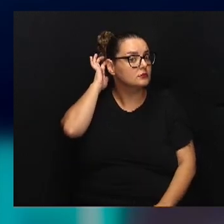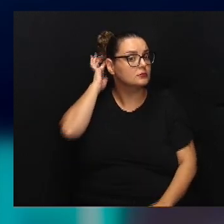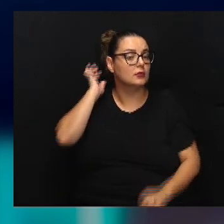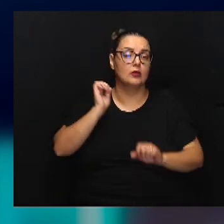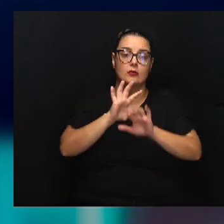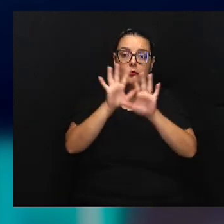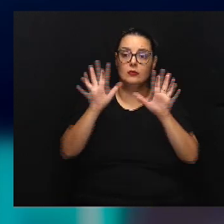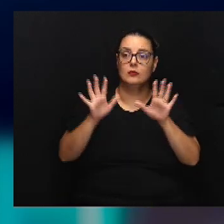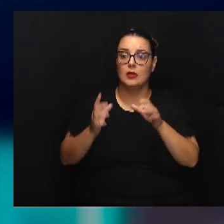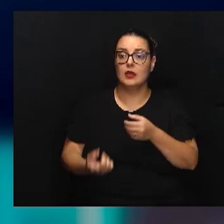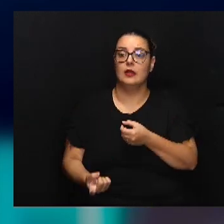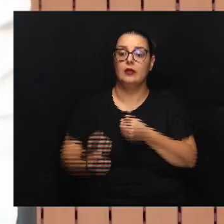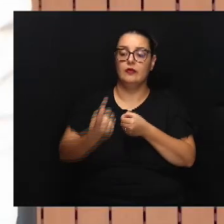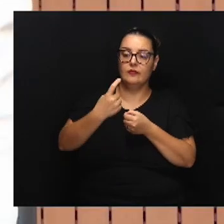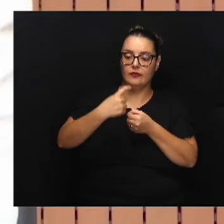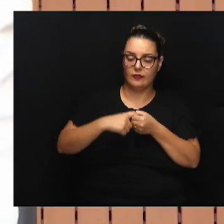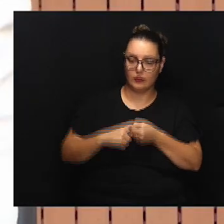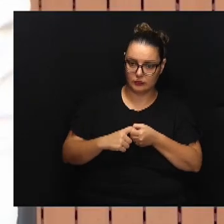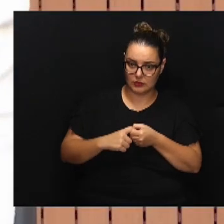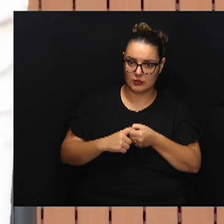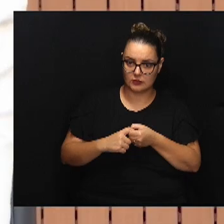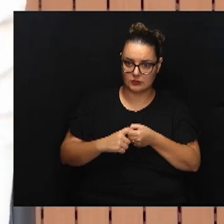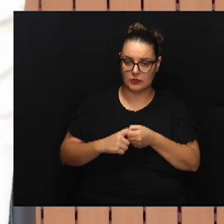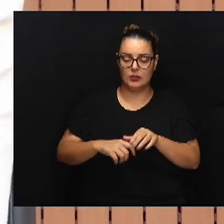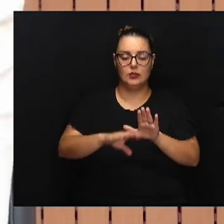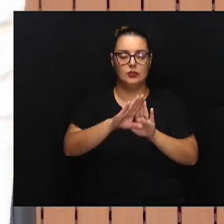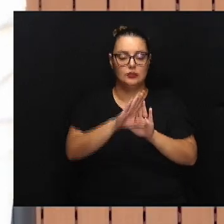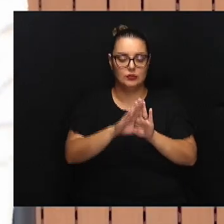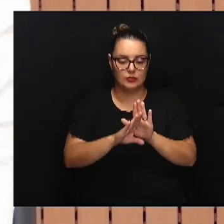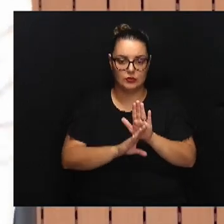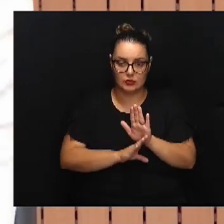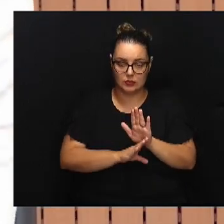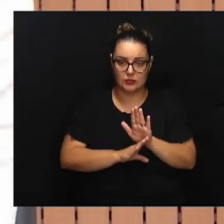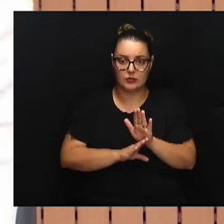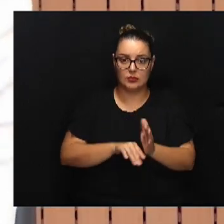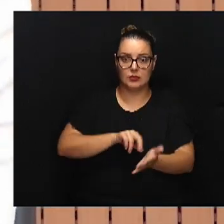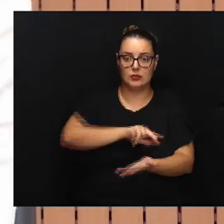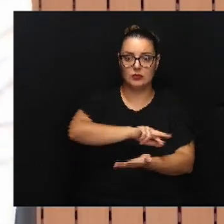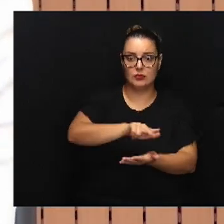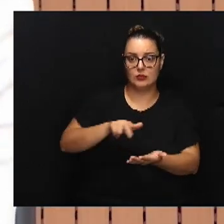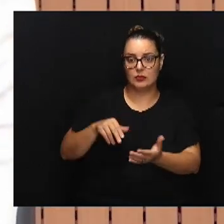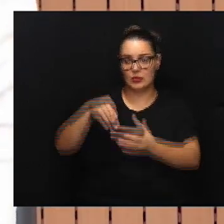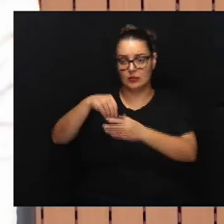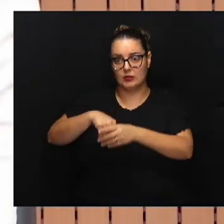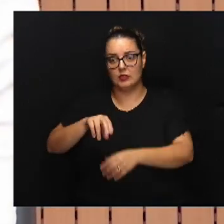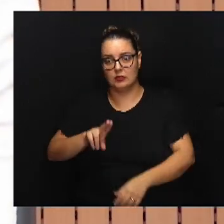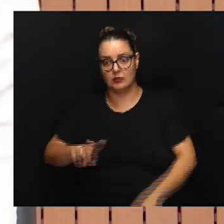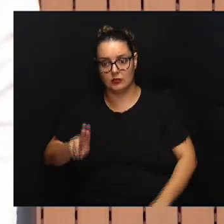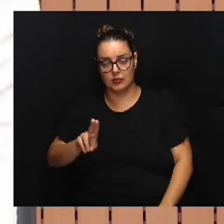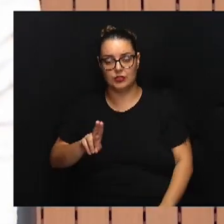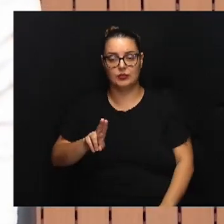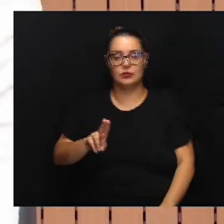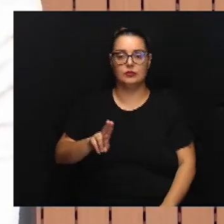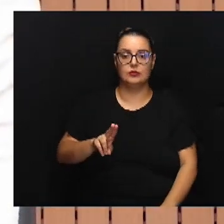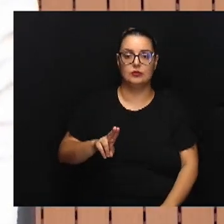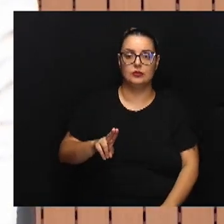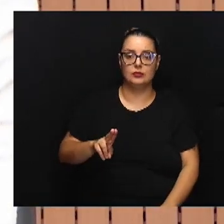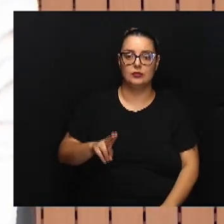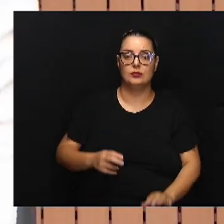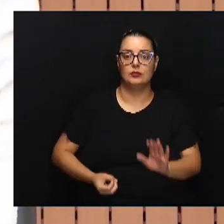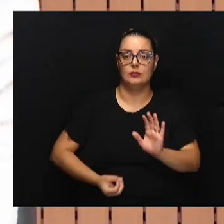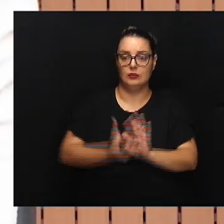é a retomada do programa Diversidade na Universidade, que foi instituído,